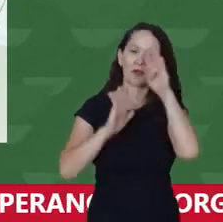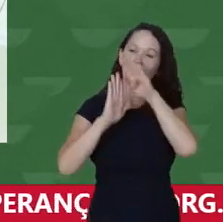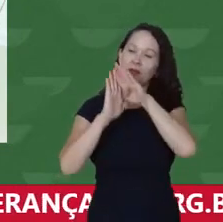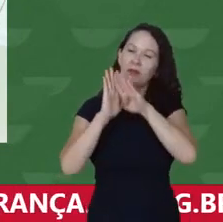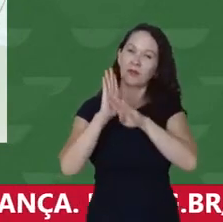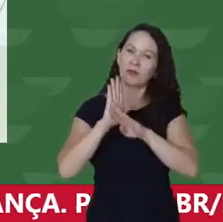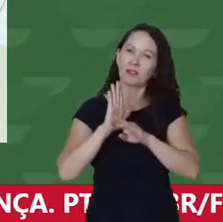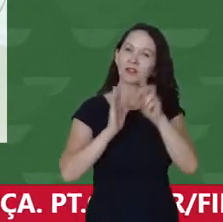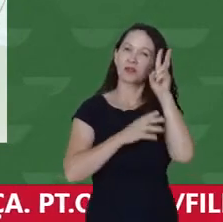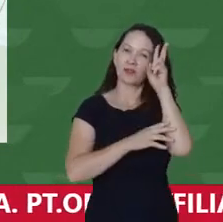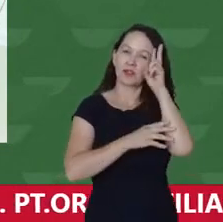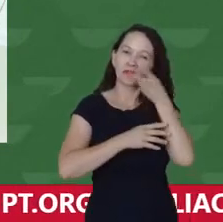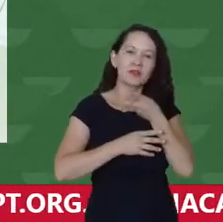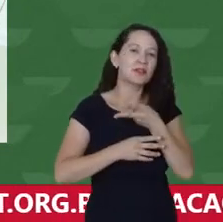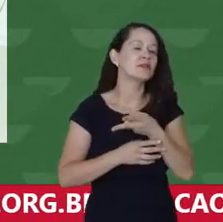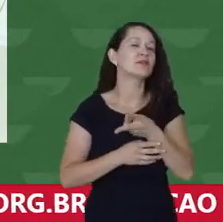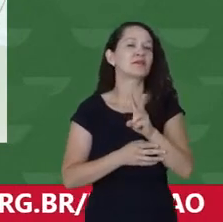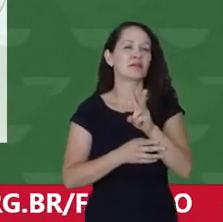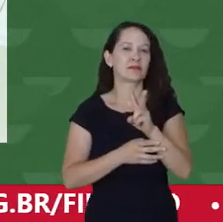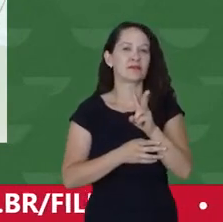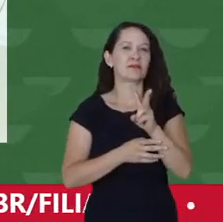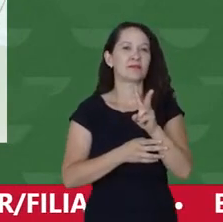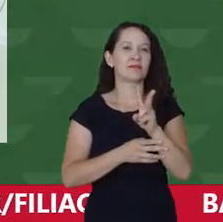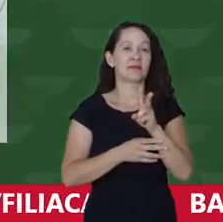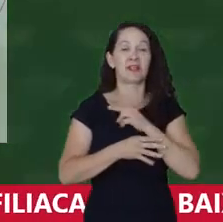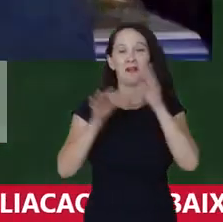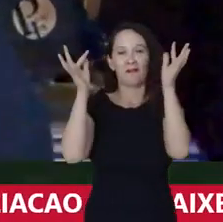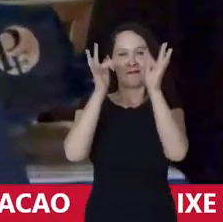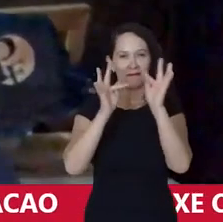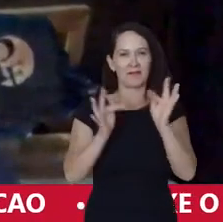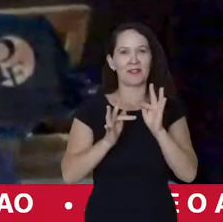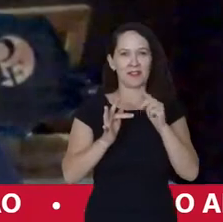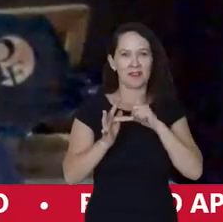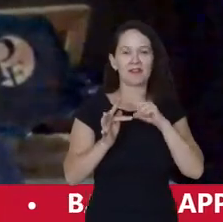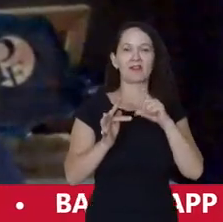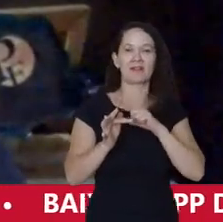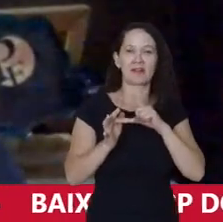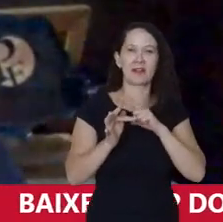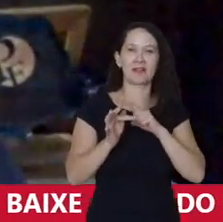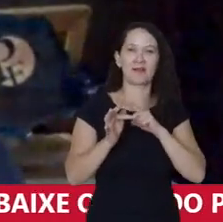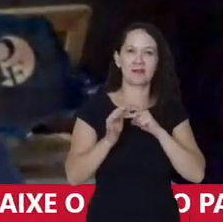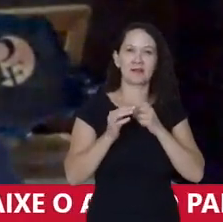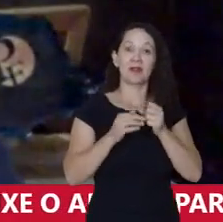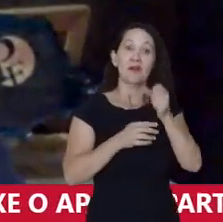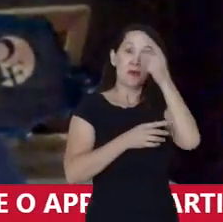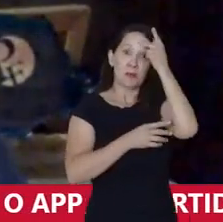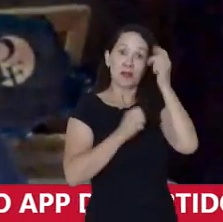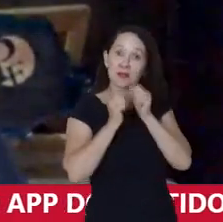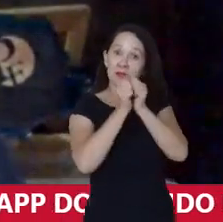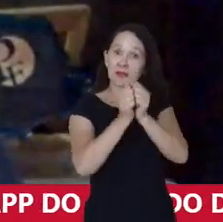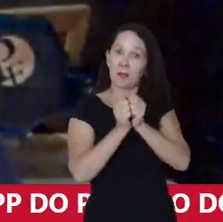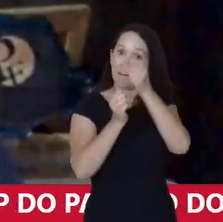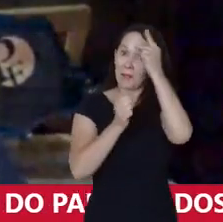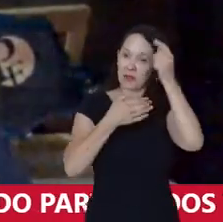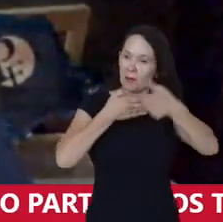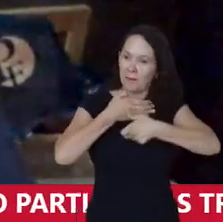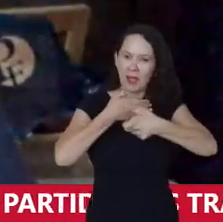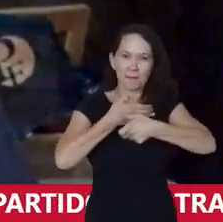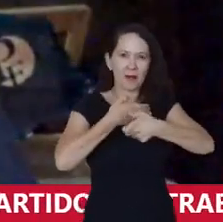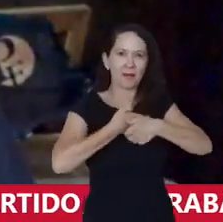programação aí de toda segunda-feira. Fiquei muito feliz que eu tenho uma audiência boa nos acompanhando, muita gente